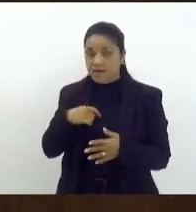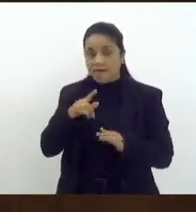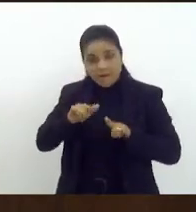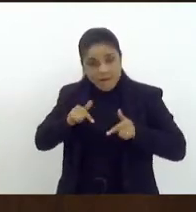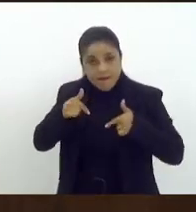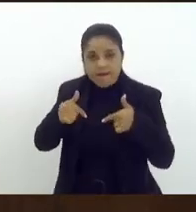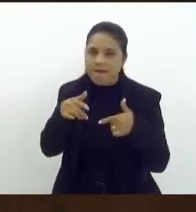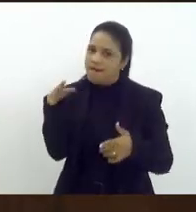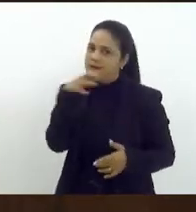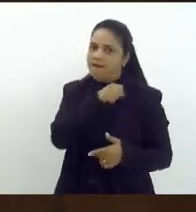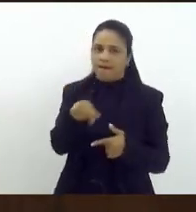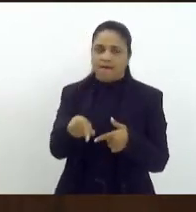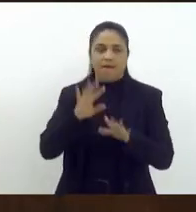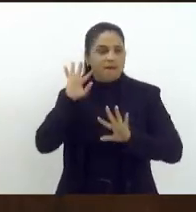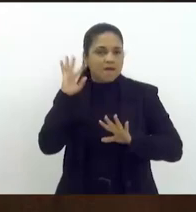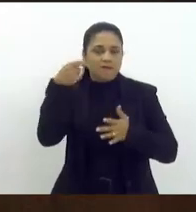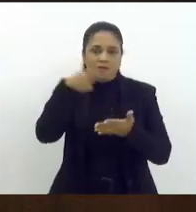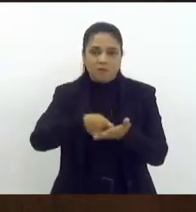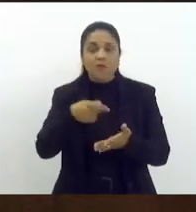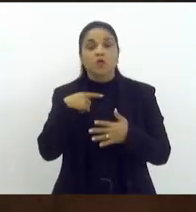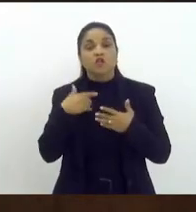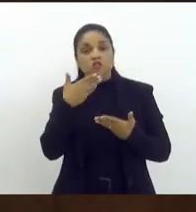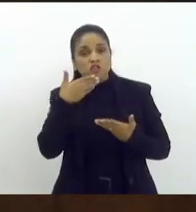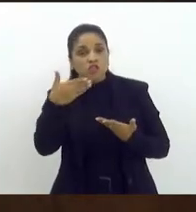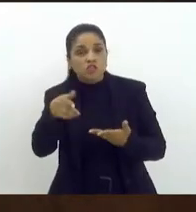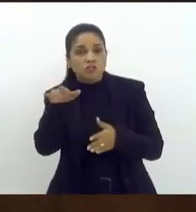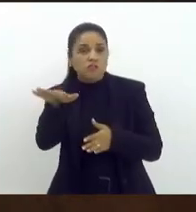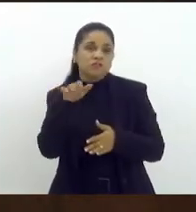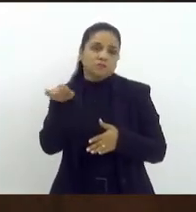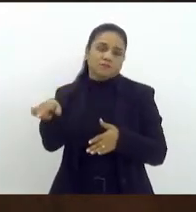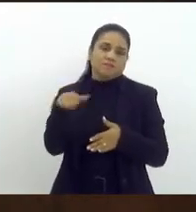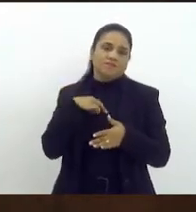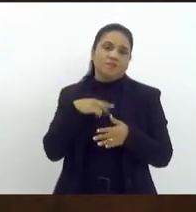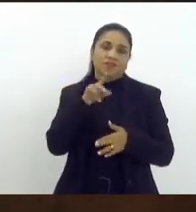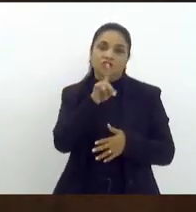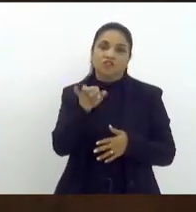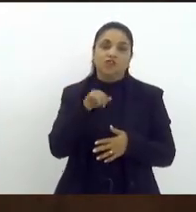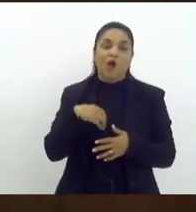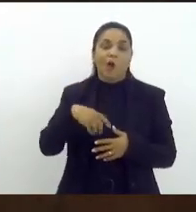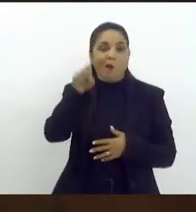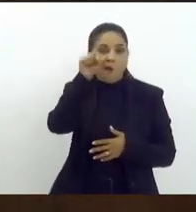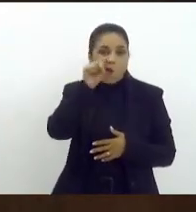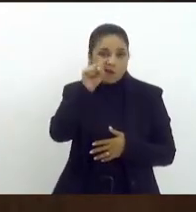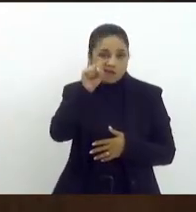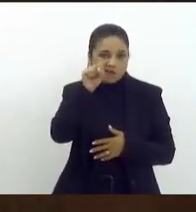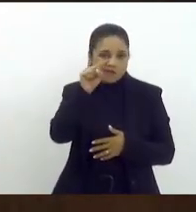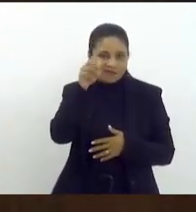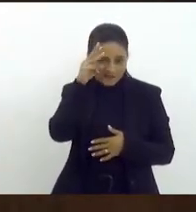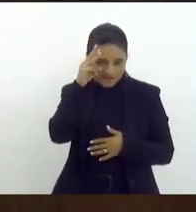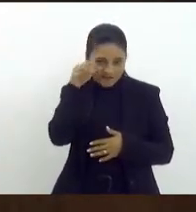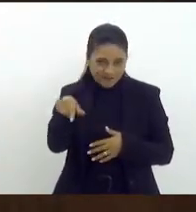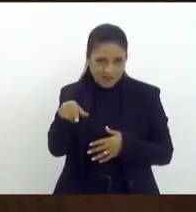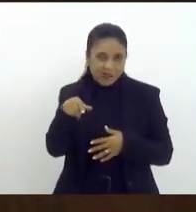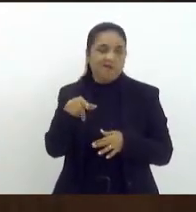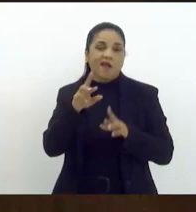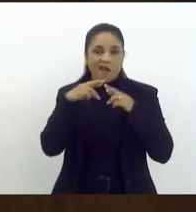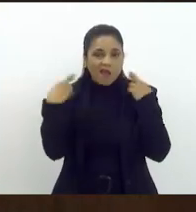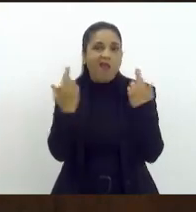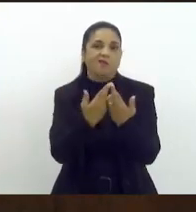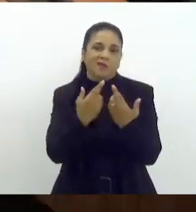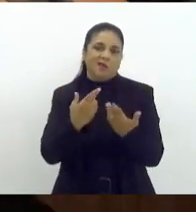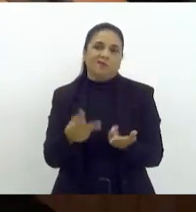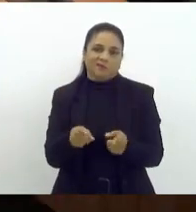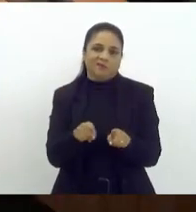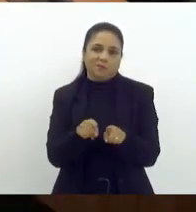da internet mas está no dia 8 na CPI dos serviços delegado Dr Serginho e eu faço um convite à vossa excelência Porque mesmo